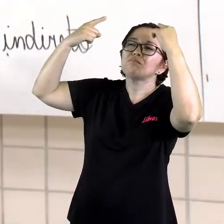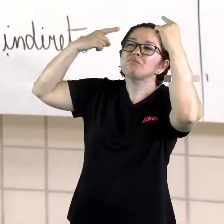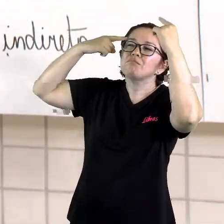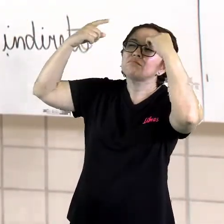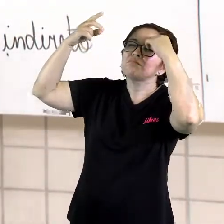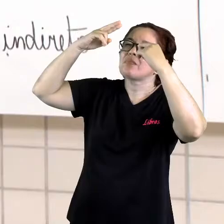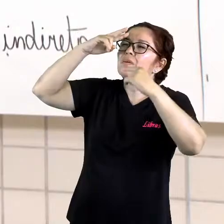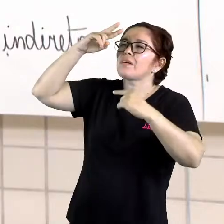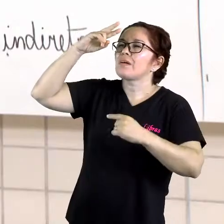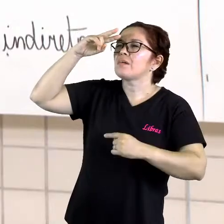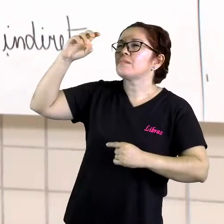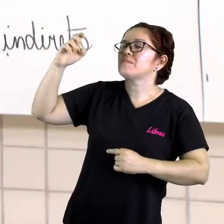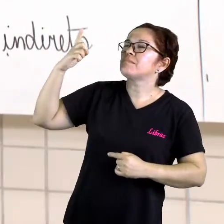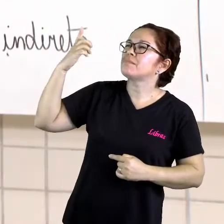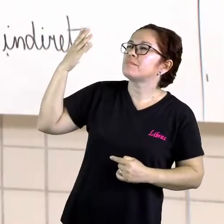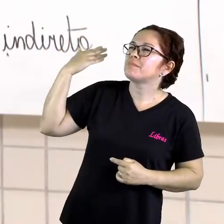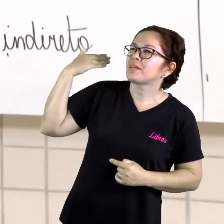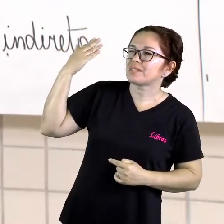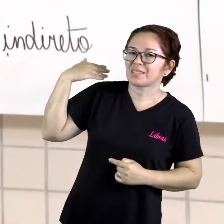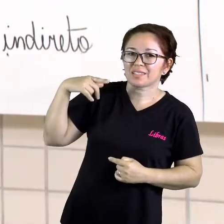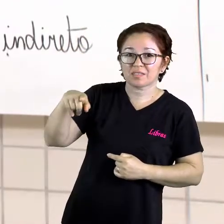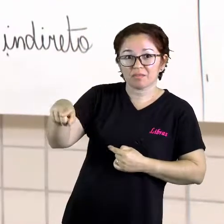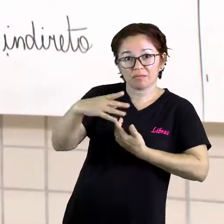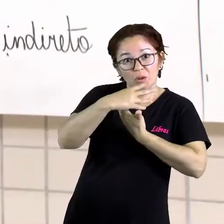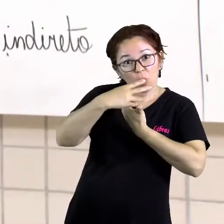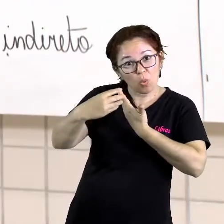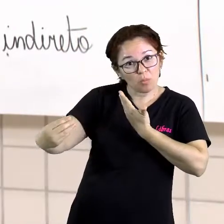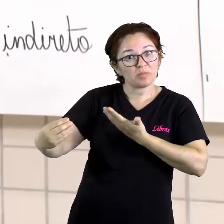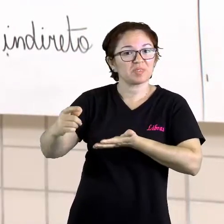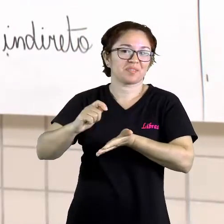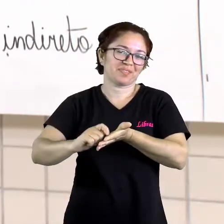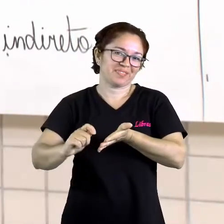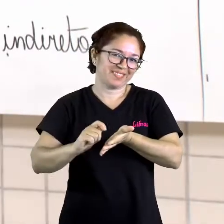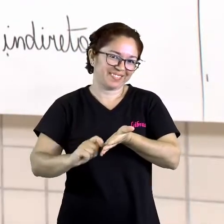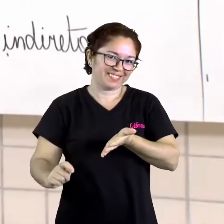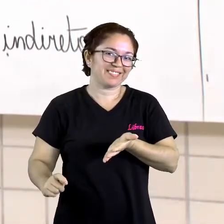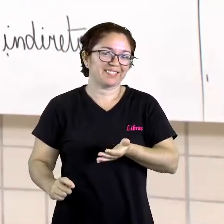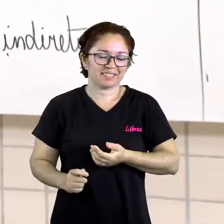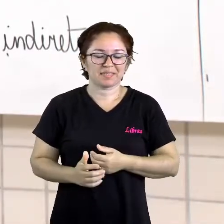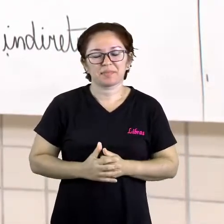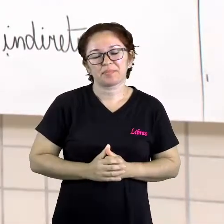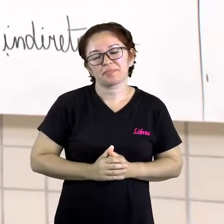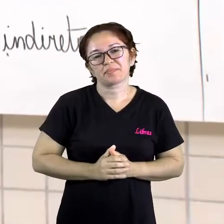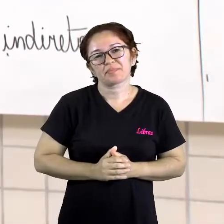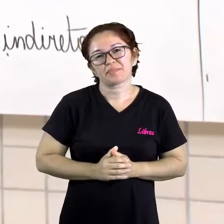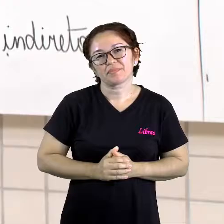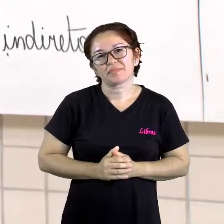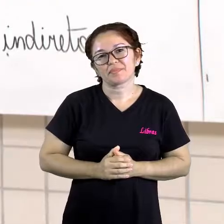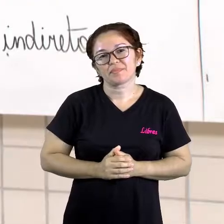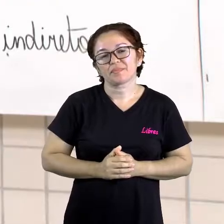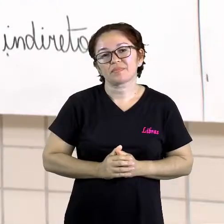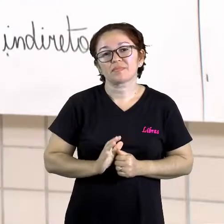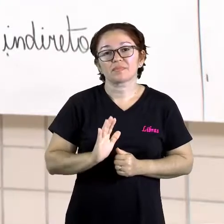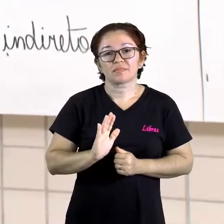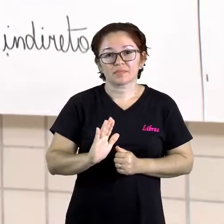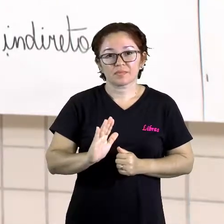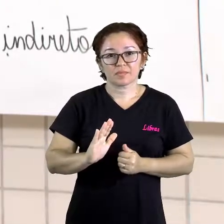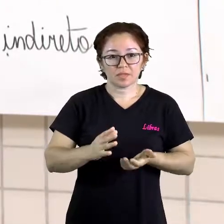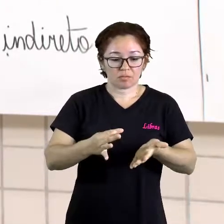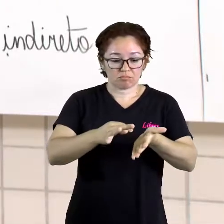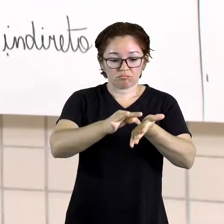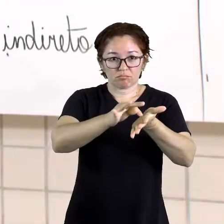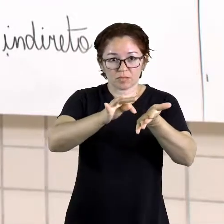que foi contado por ele no texto O Piqui Nosso de Cada Dia. A partir da leitura do